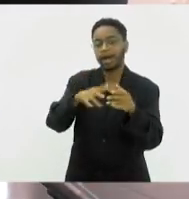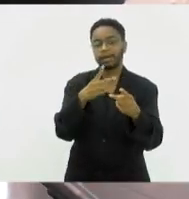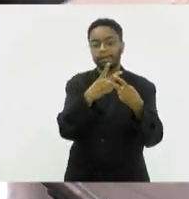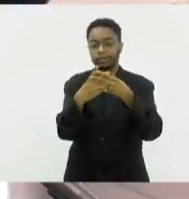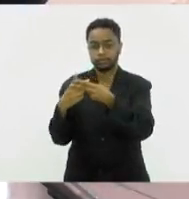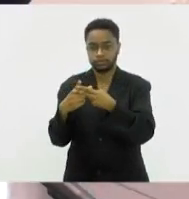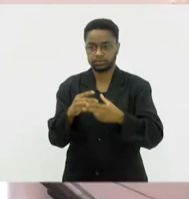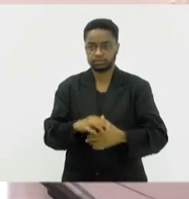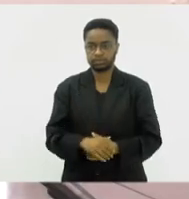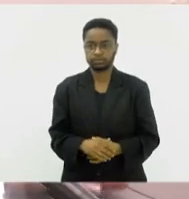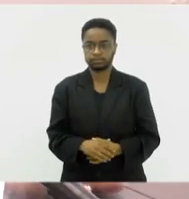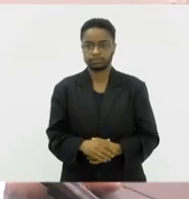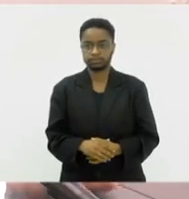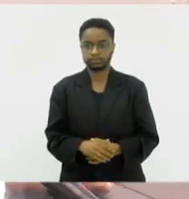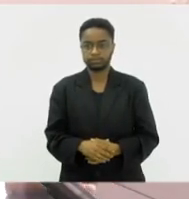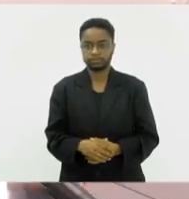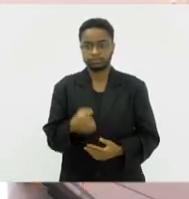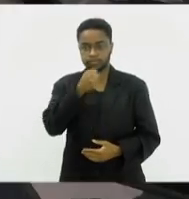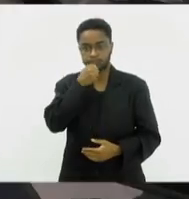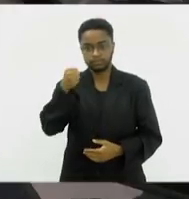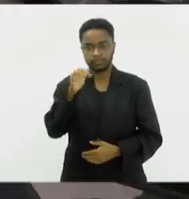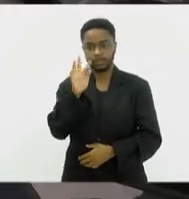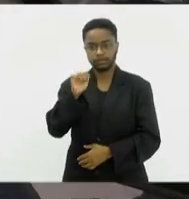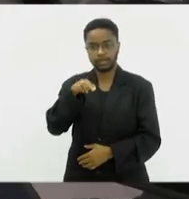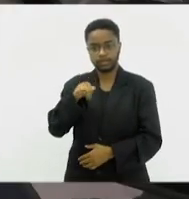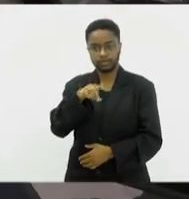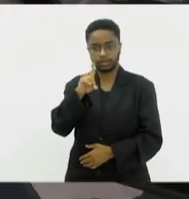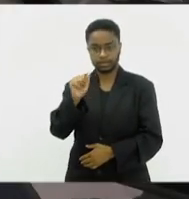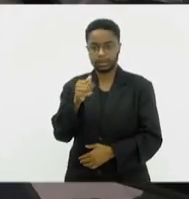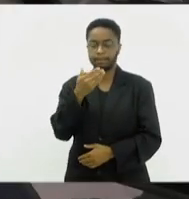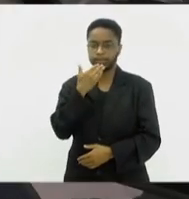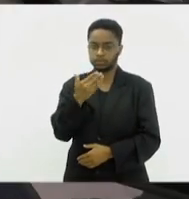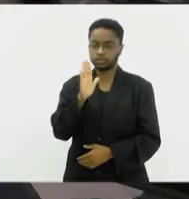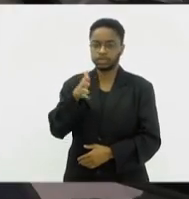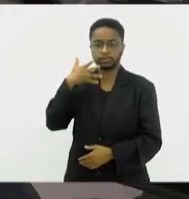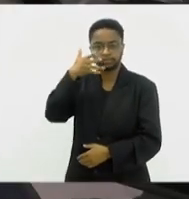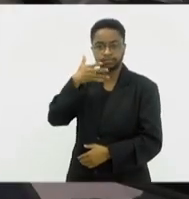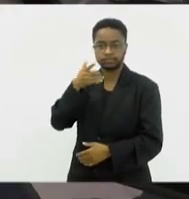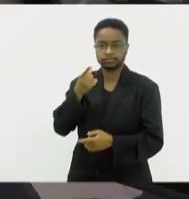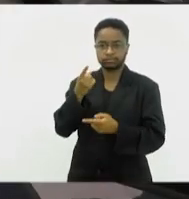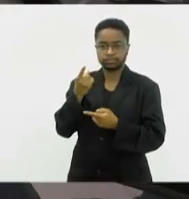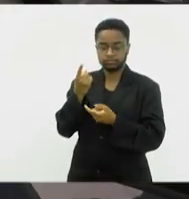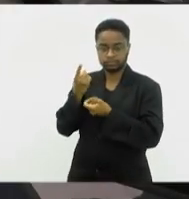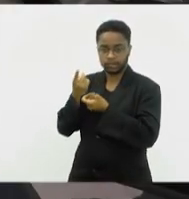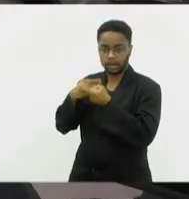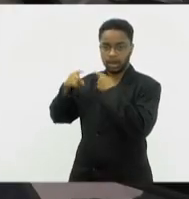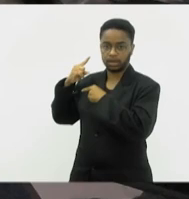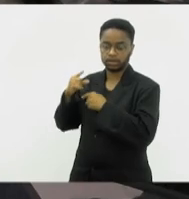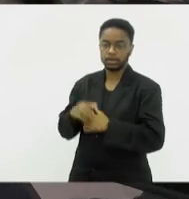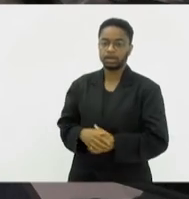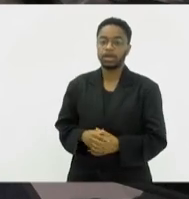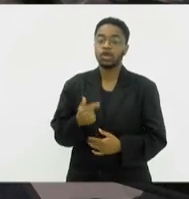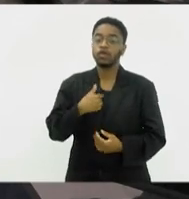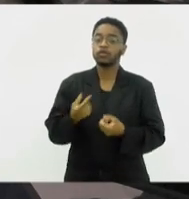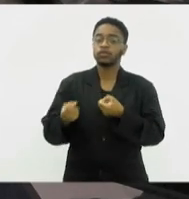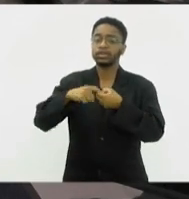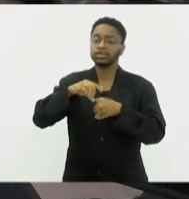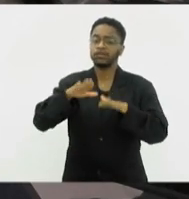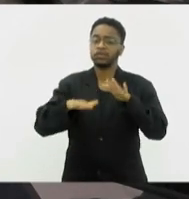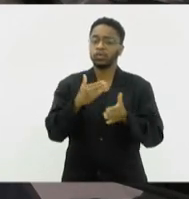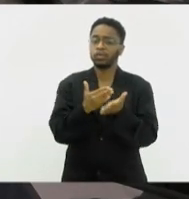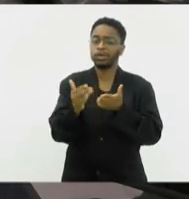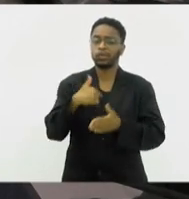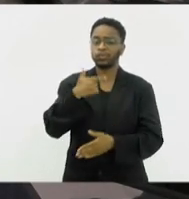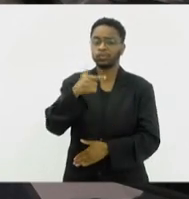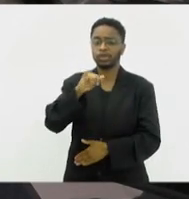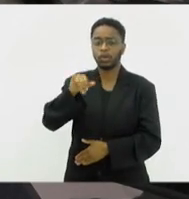prisional. Vou passar a palavra para a senhora Fernanda, que pediu a palavra algum tempo Obrigada, atrás. Obrigada, presidente. Só voltando aqui, acho que na minha fala inicial eu não tive a oportunidade de